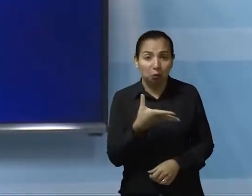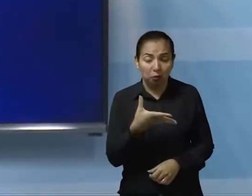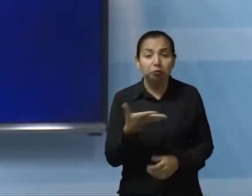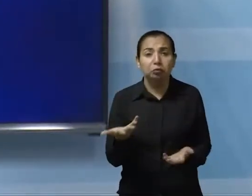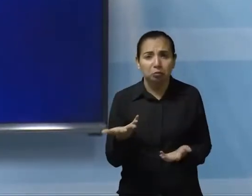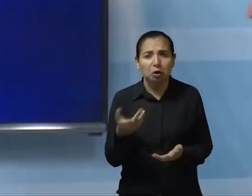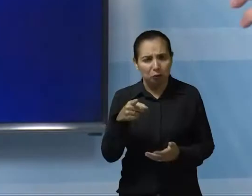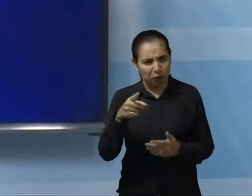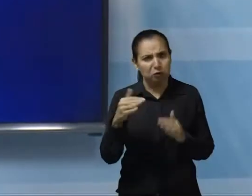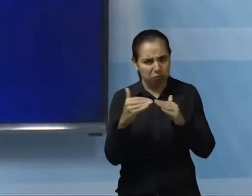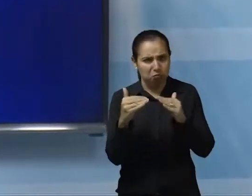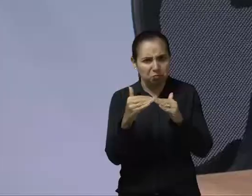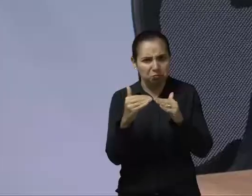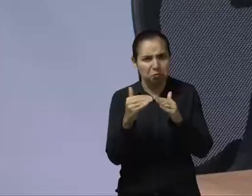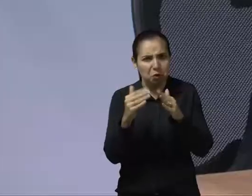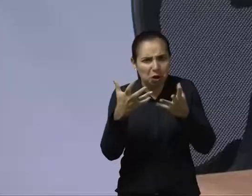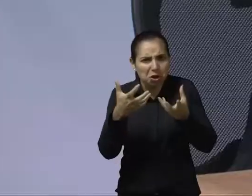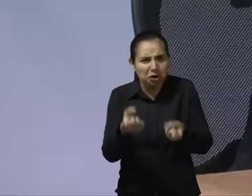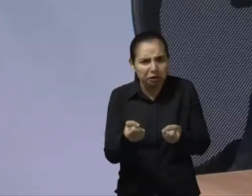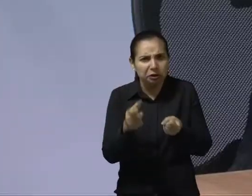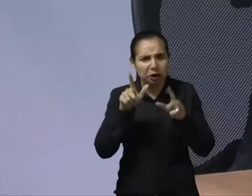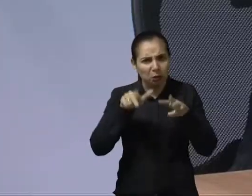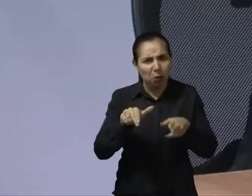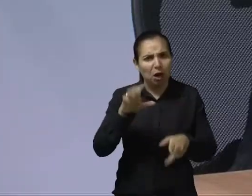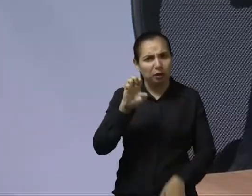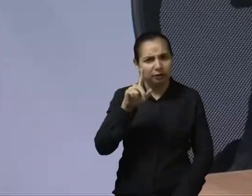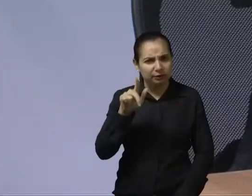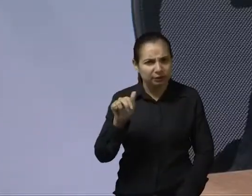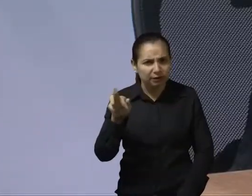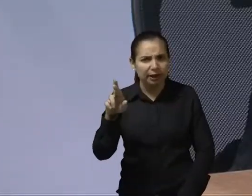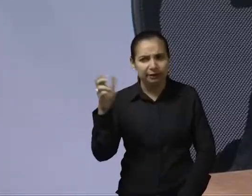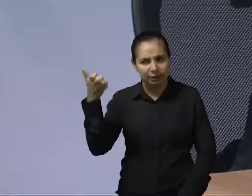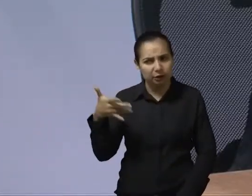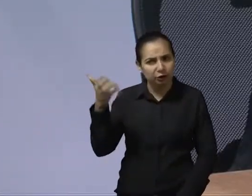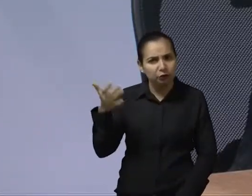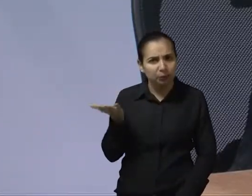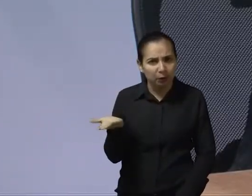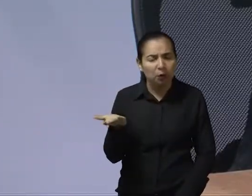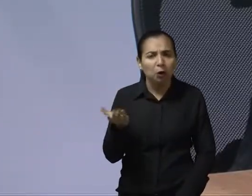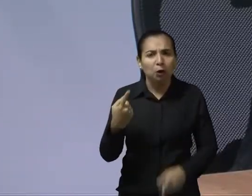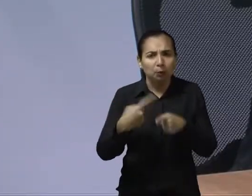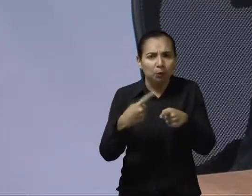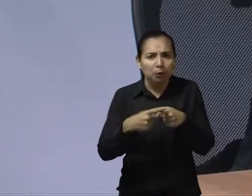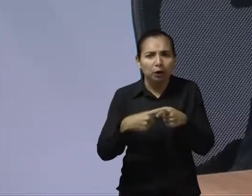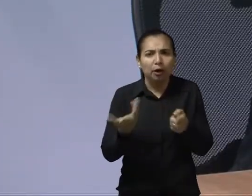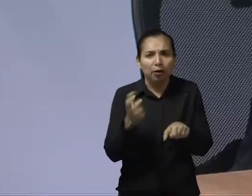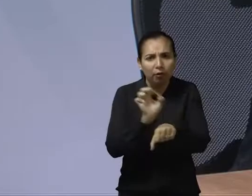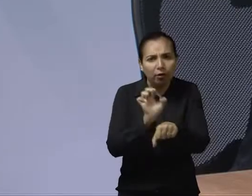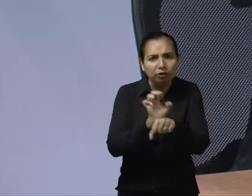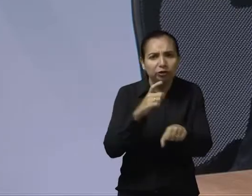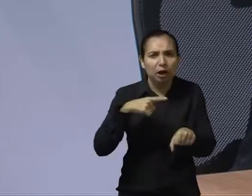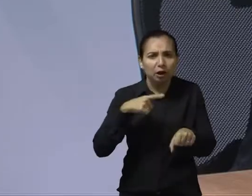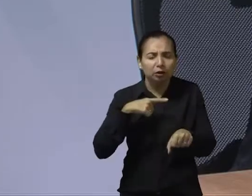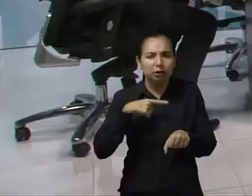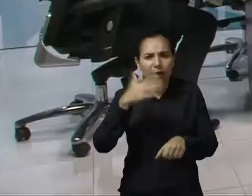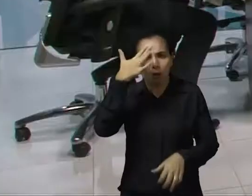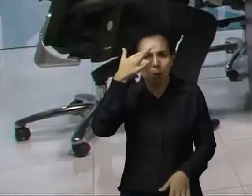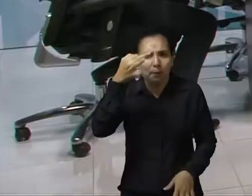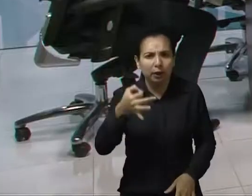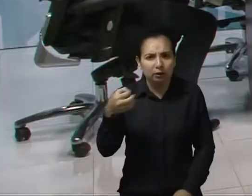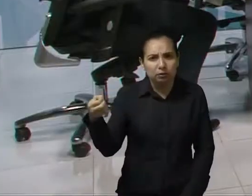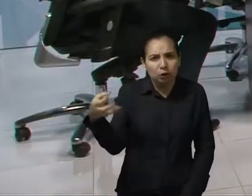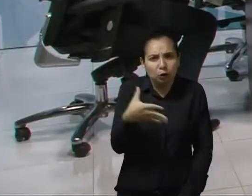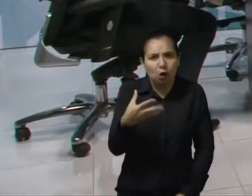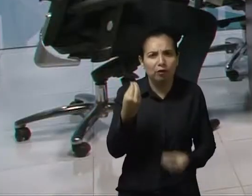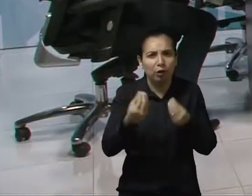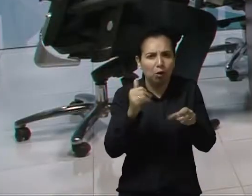Você corrobora dessa percepção do professor César? Inicia-se efetivamente, o Estado começa a ter uma nova compreensão do